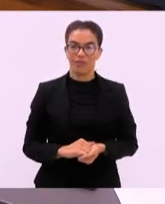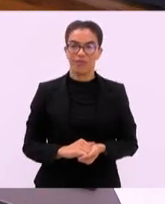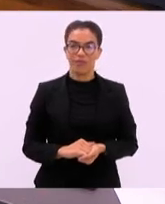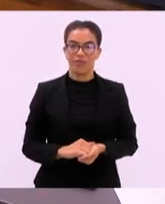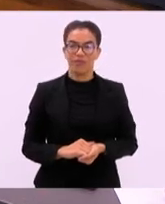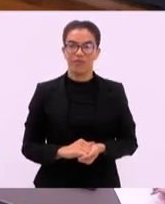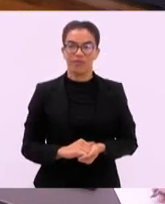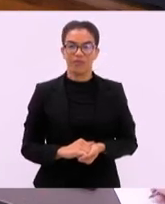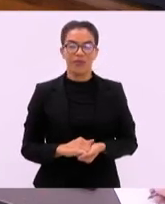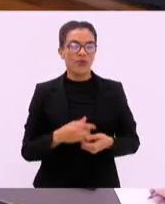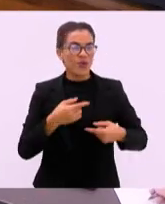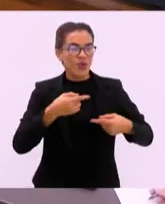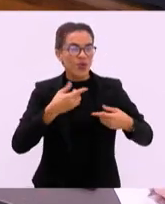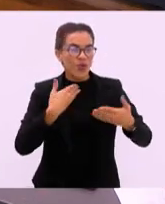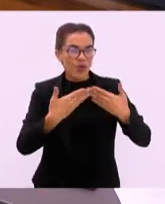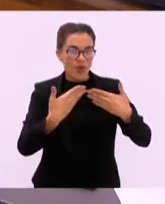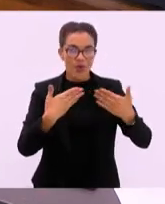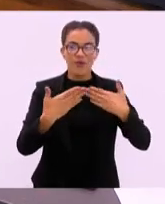Eu estou conversando